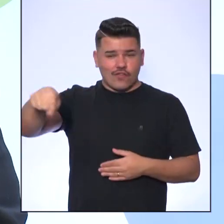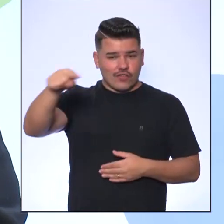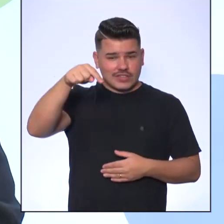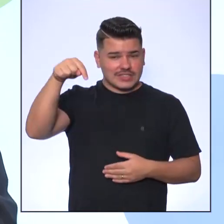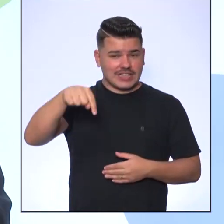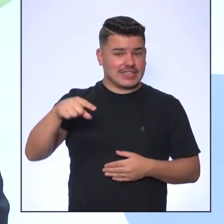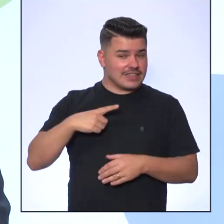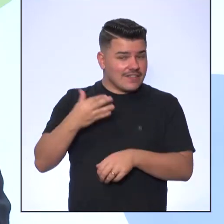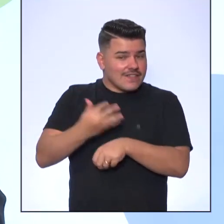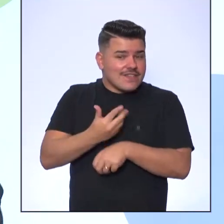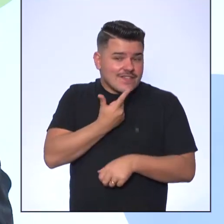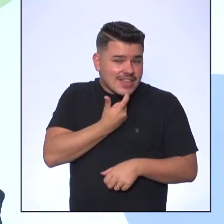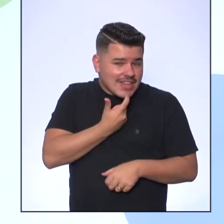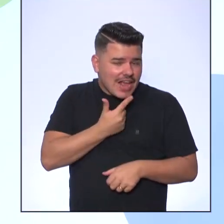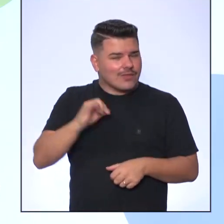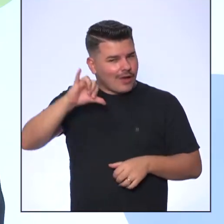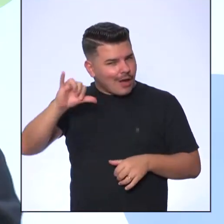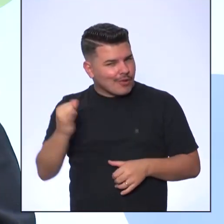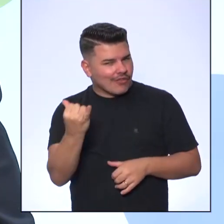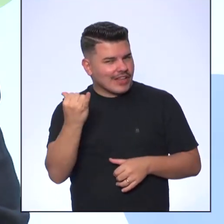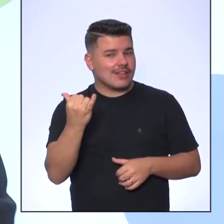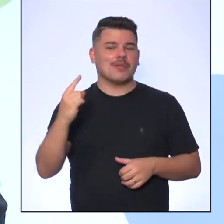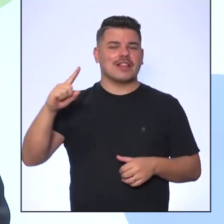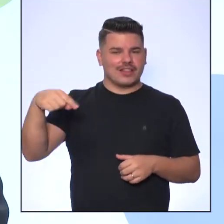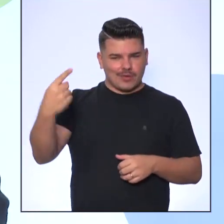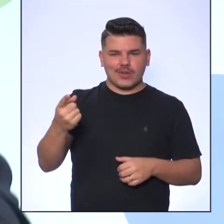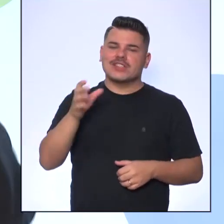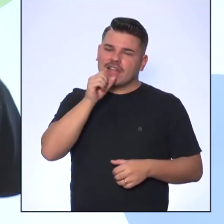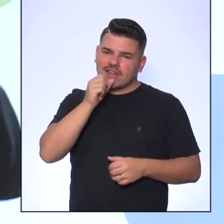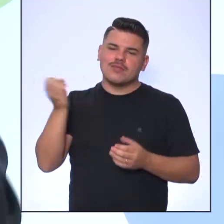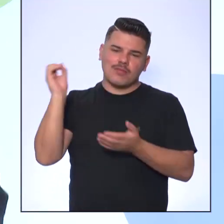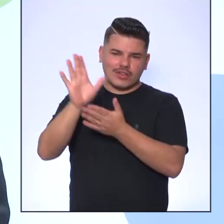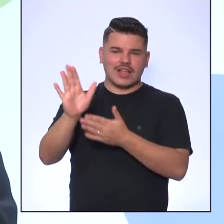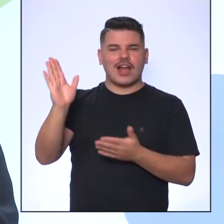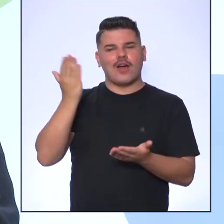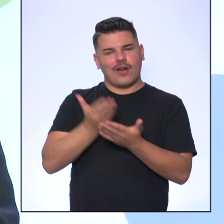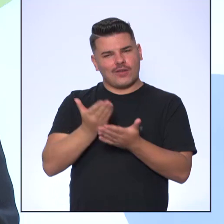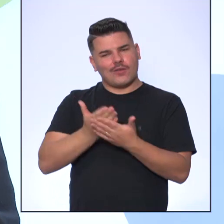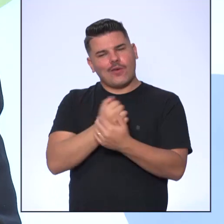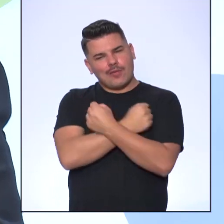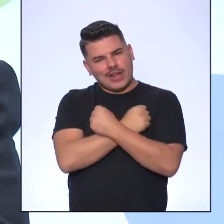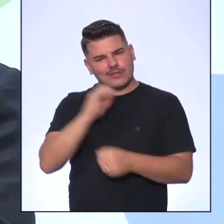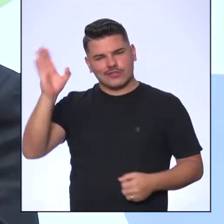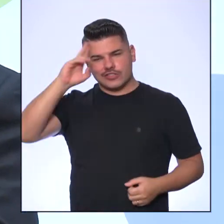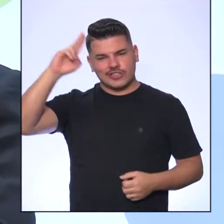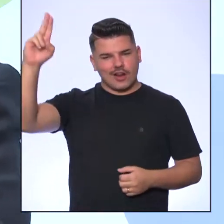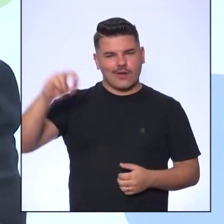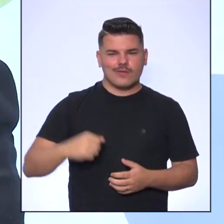de feriado, curta o feriado, mas também estaremos com a transmissão daqui. Um abraço. Tchau, tchau.